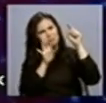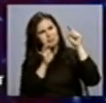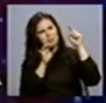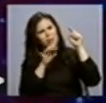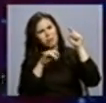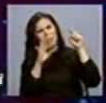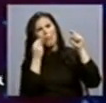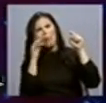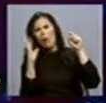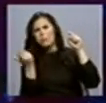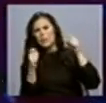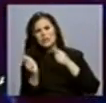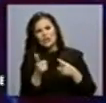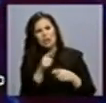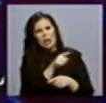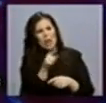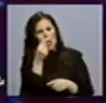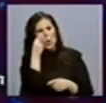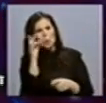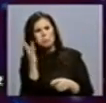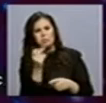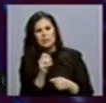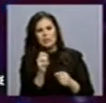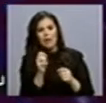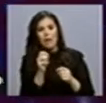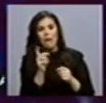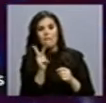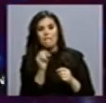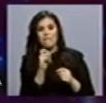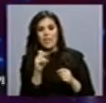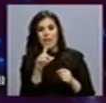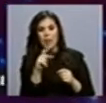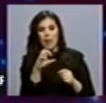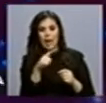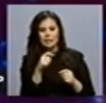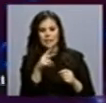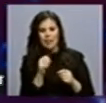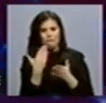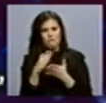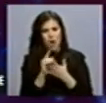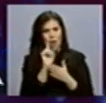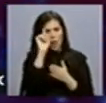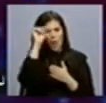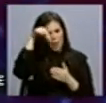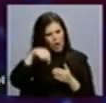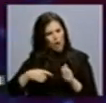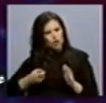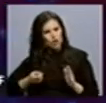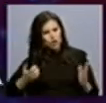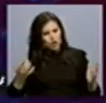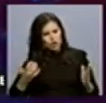elas estão ali, acima e abaixo do plano galáctico? Então o que é que fizeram estes cientistas? Fizeram